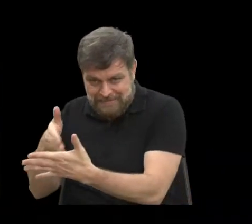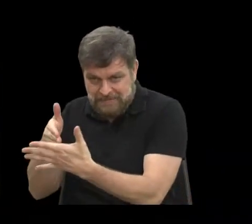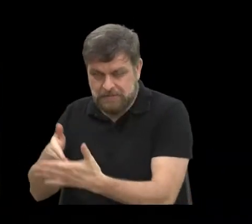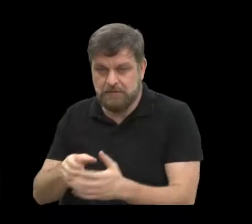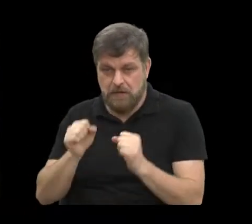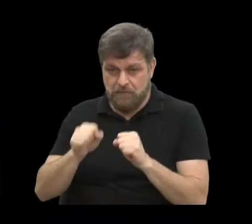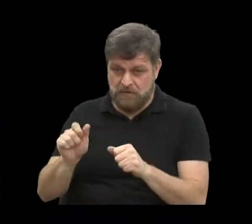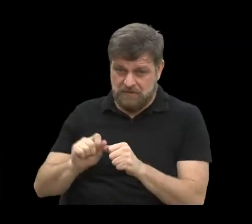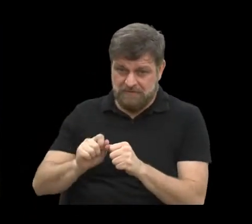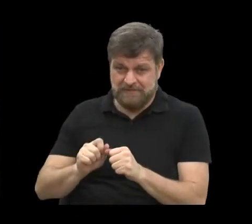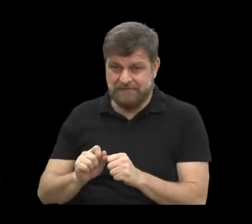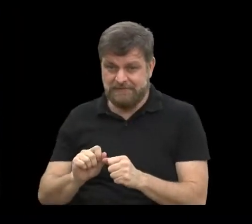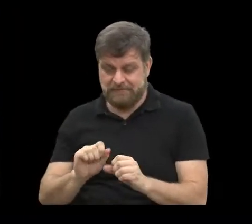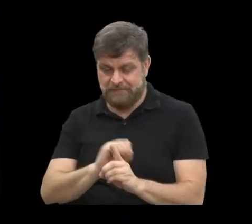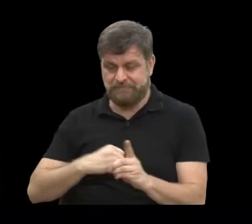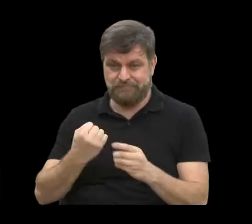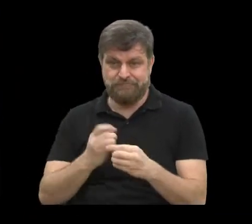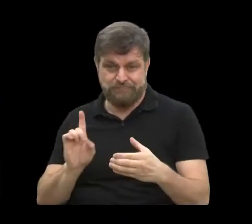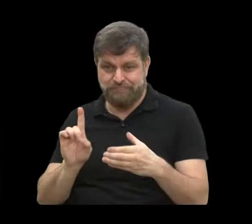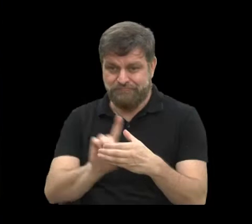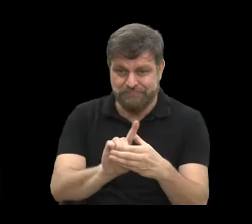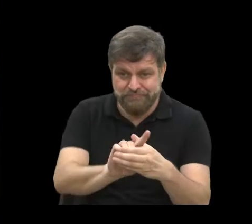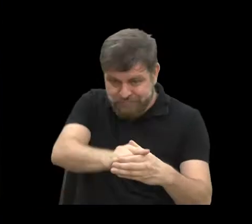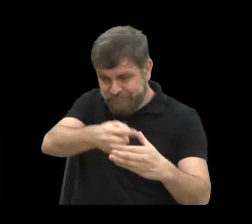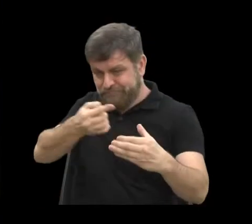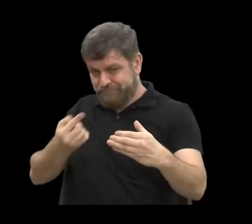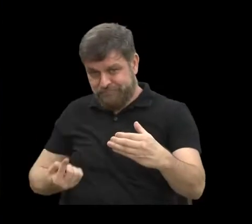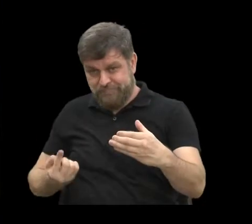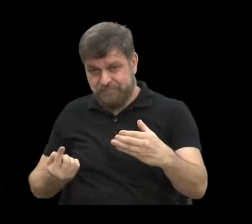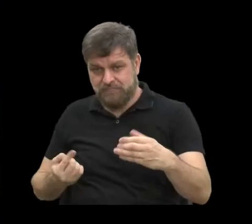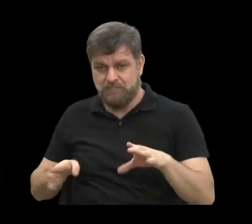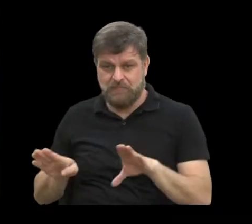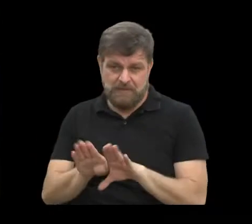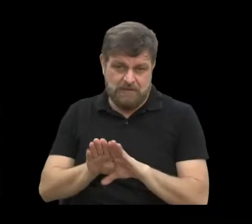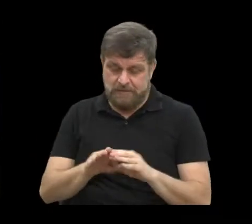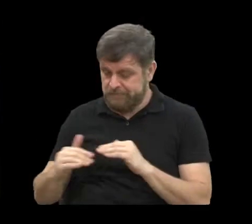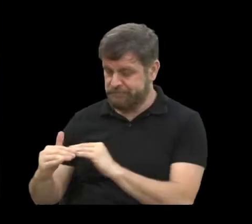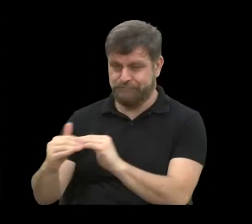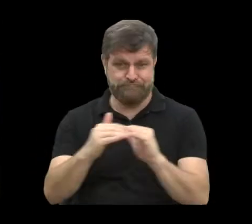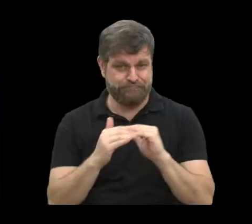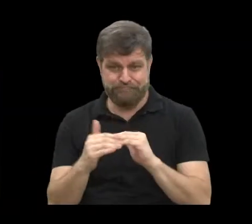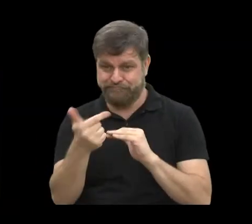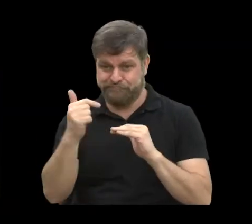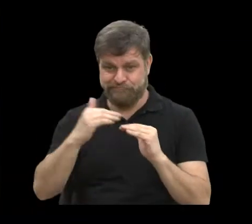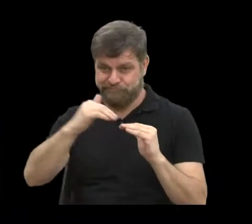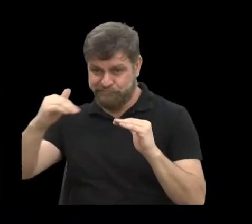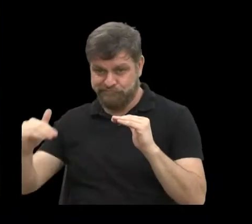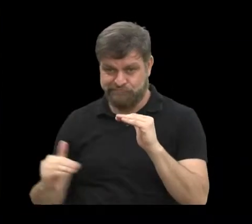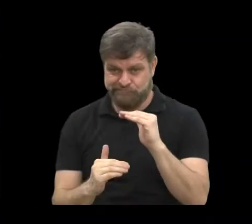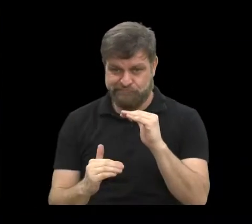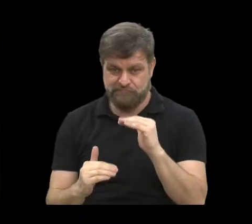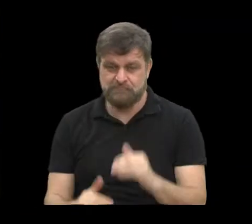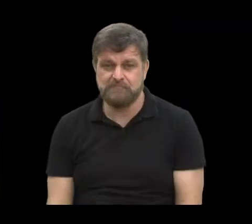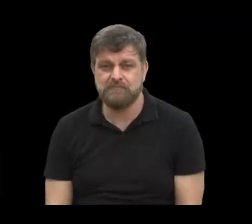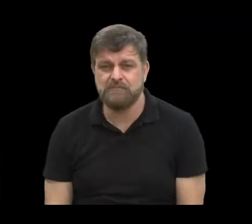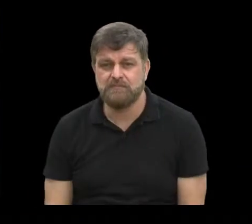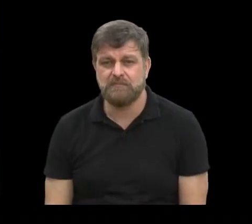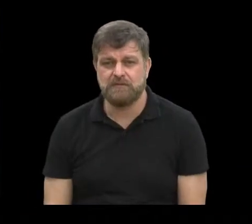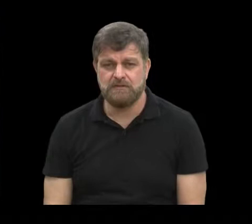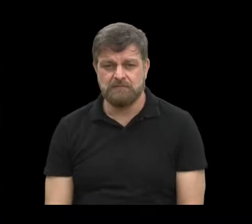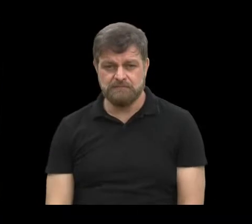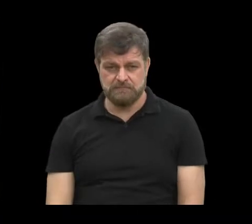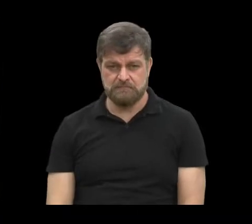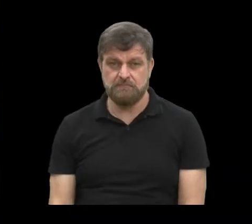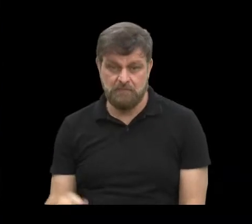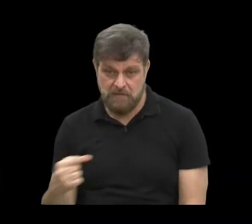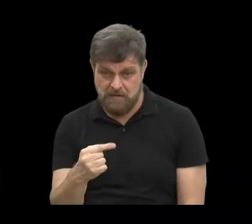podem obstruir sua participação plena e efetiva na sociedade em igualdade de condições com as demais pessoas. É